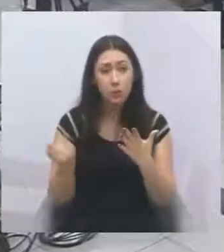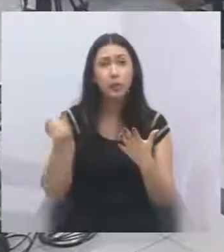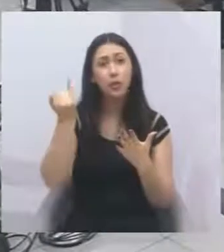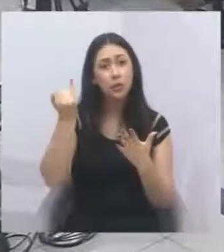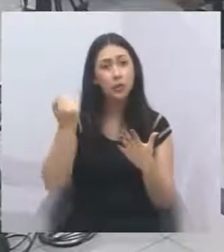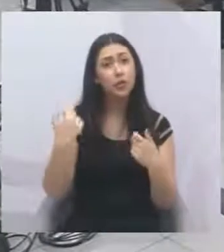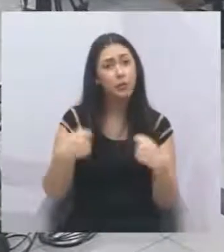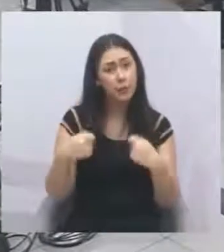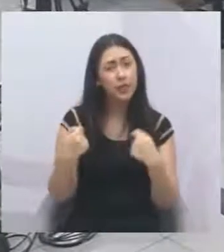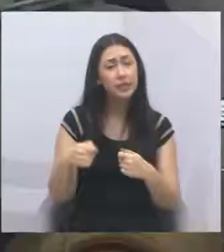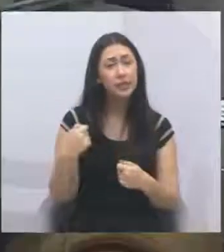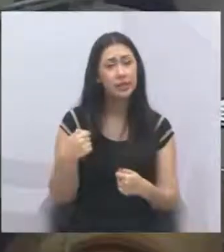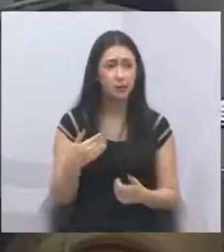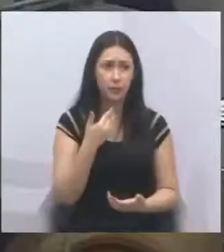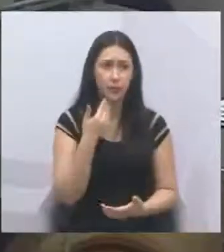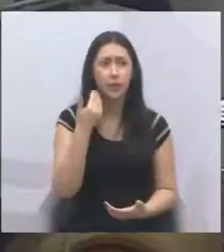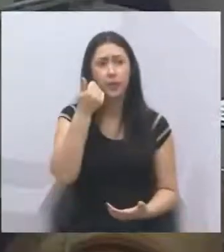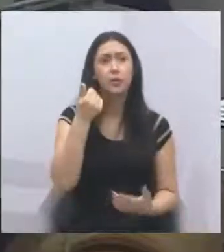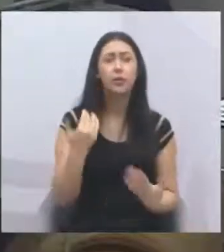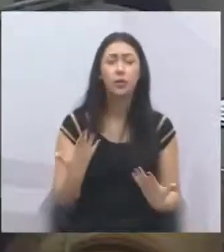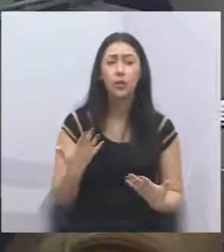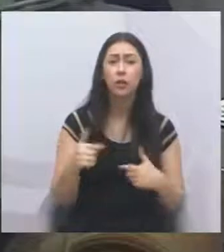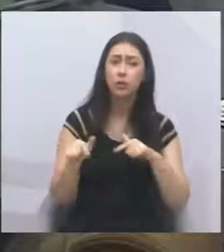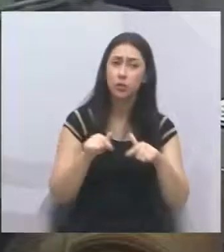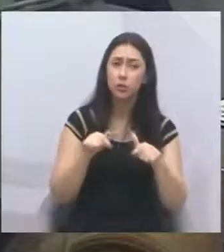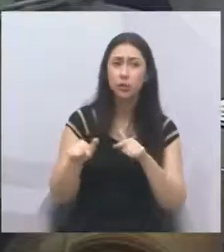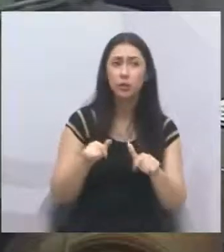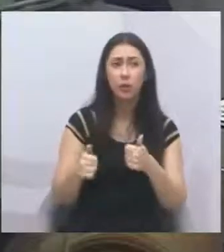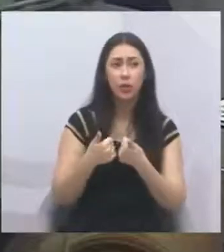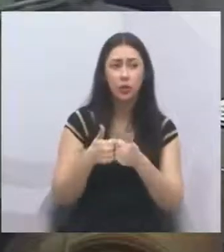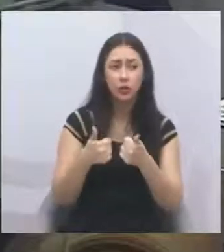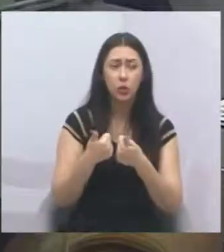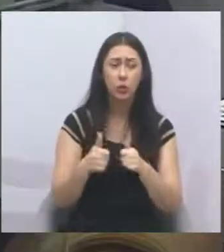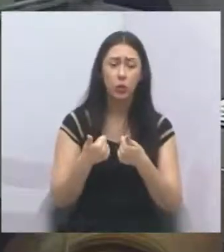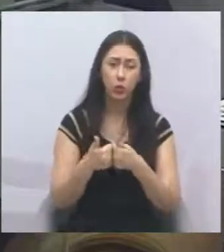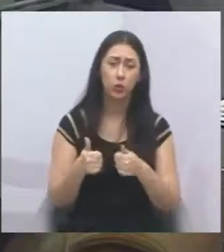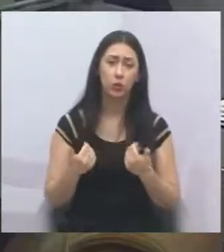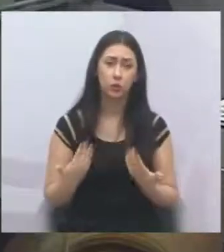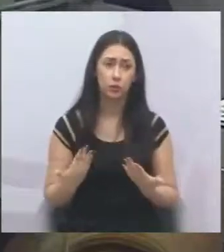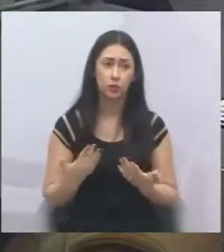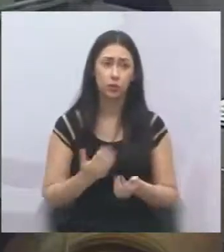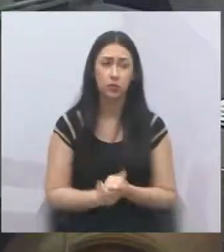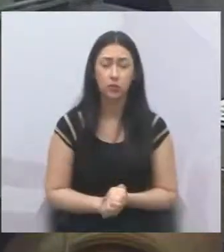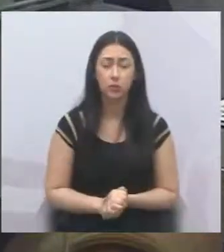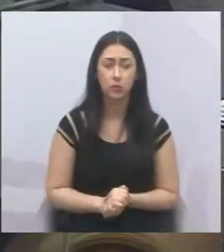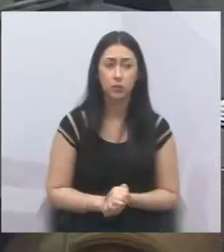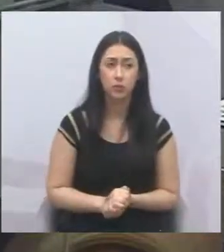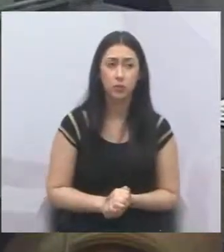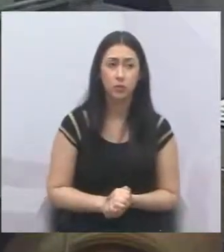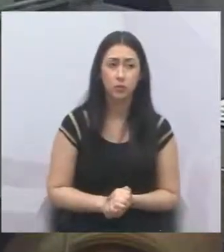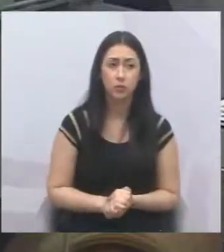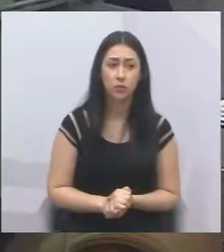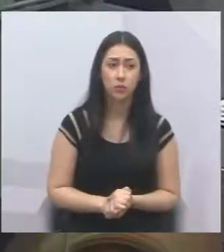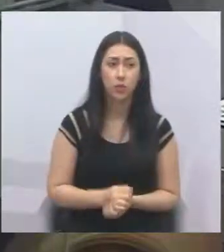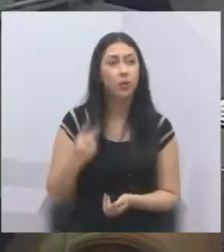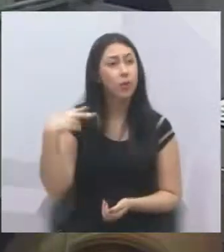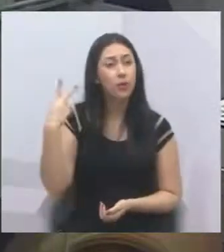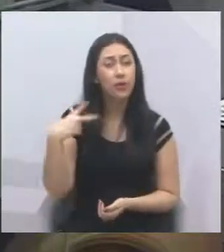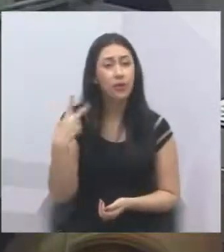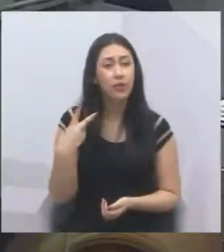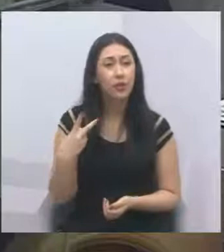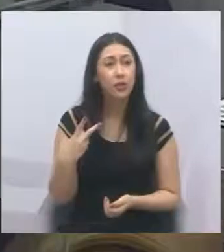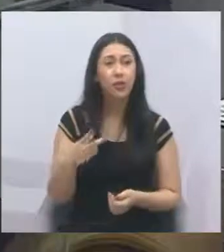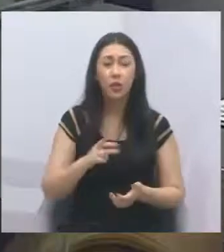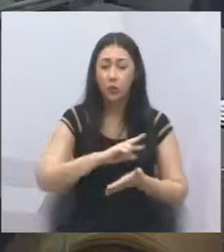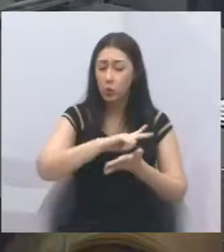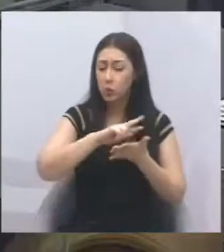muito pertinentes para a gente melhorar a prestação do transporte, a prestação do serviço do transporte público coletivo. O vereador Valmir está usando todas